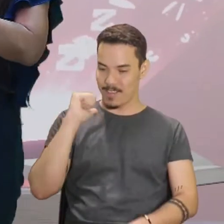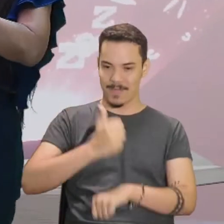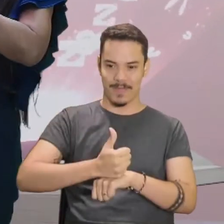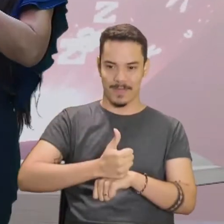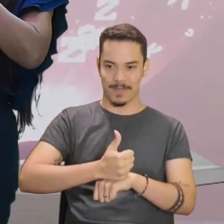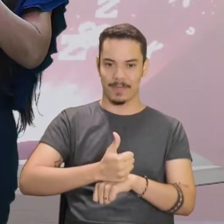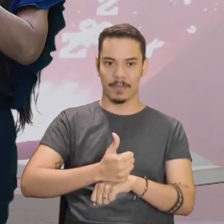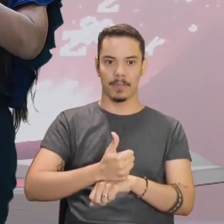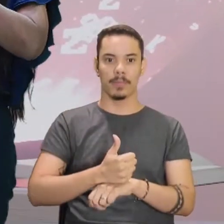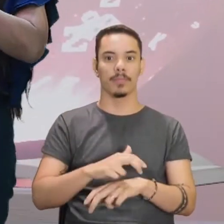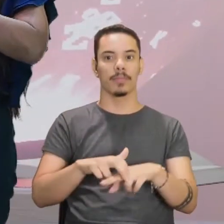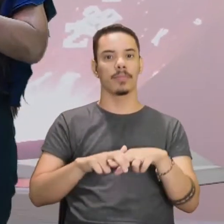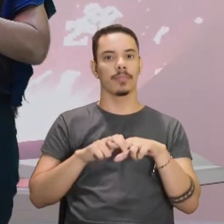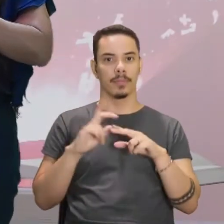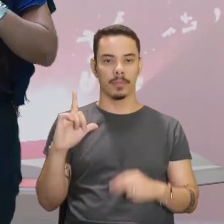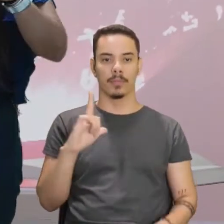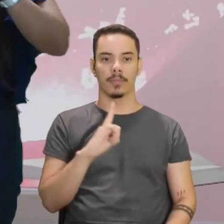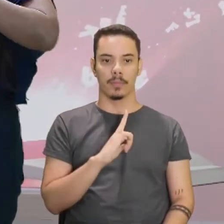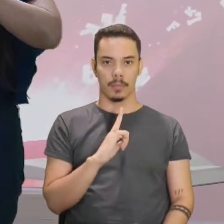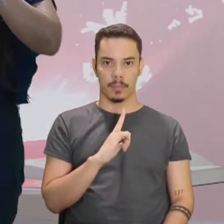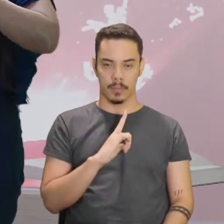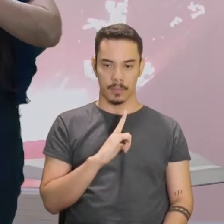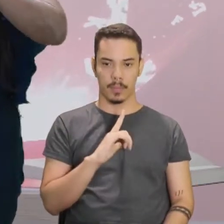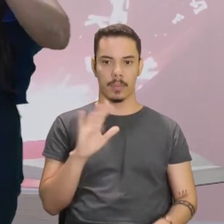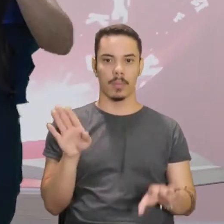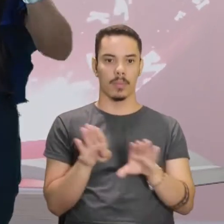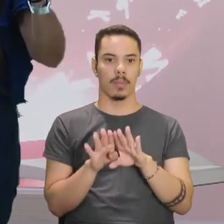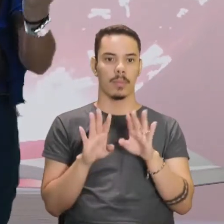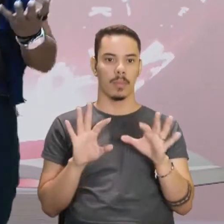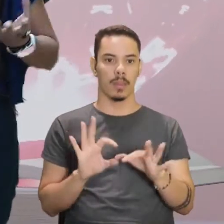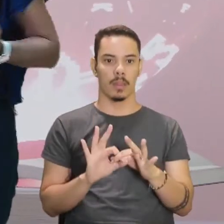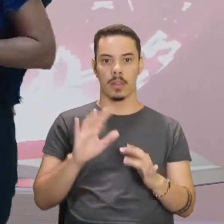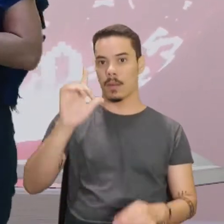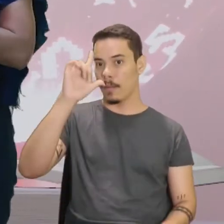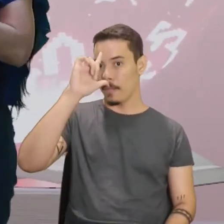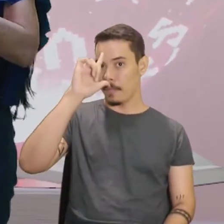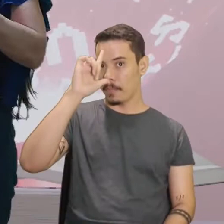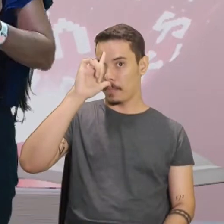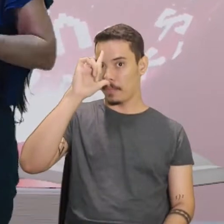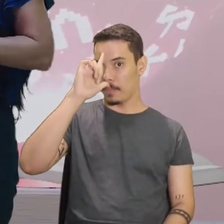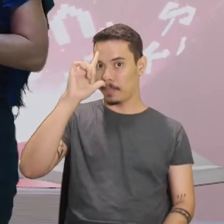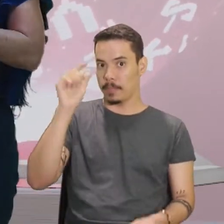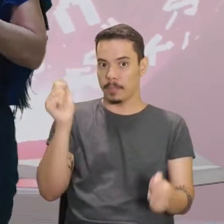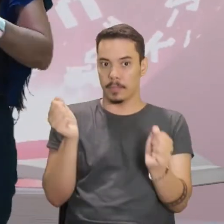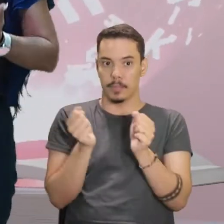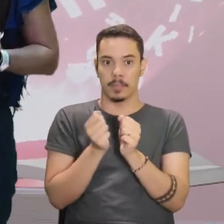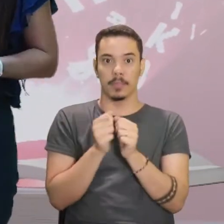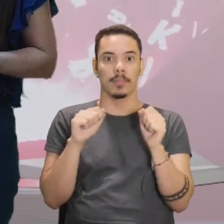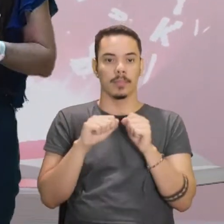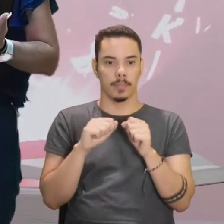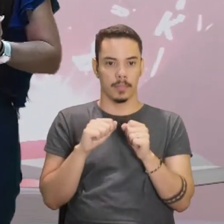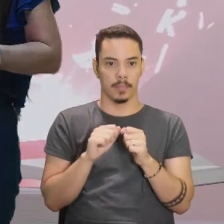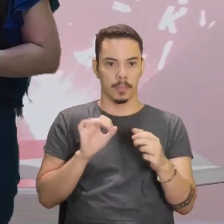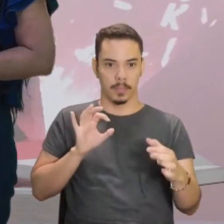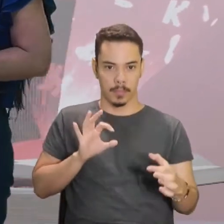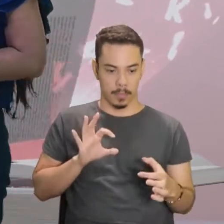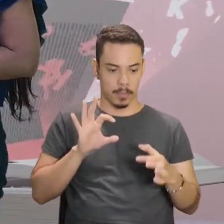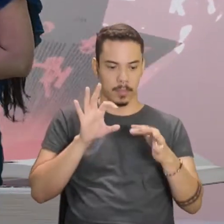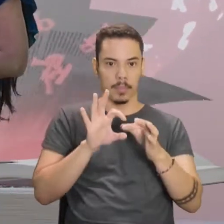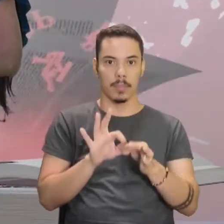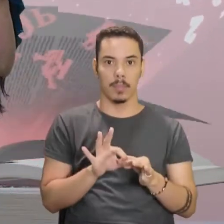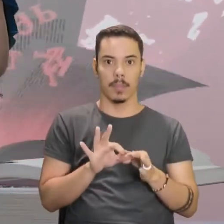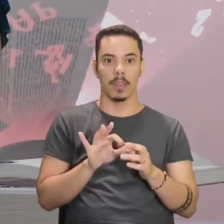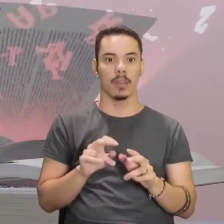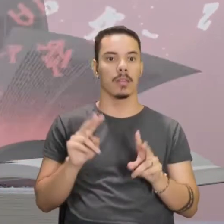aí nós vamos ter esse latim vulgar imperando ali, fazendo esse berço, né, para aí